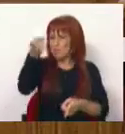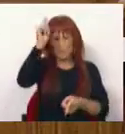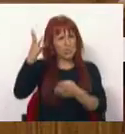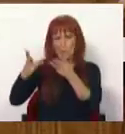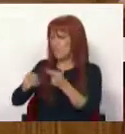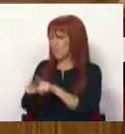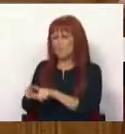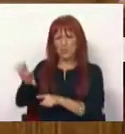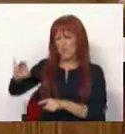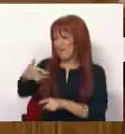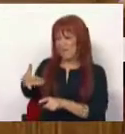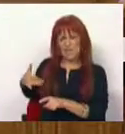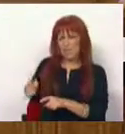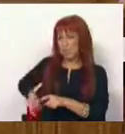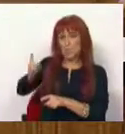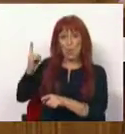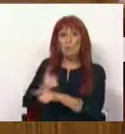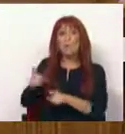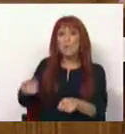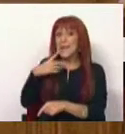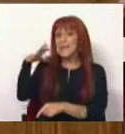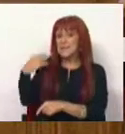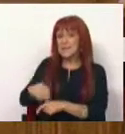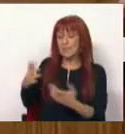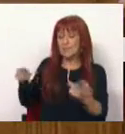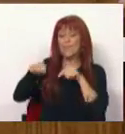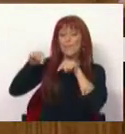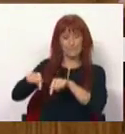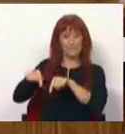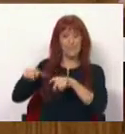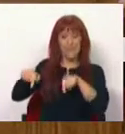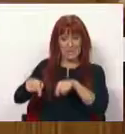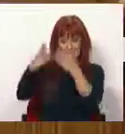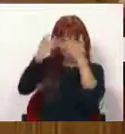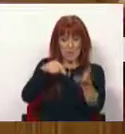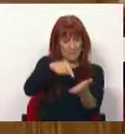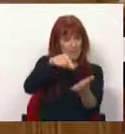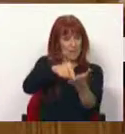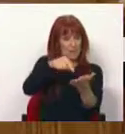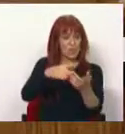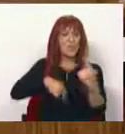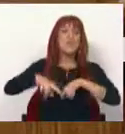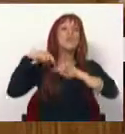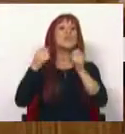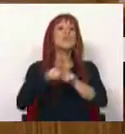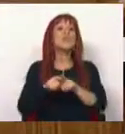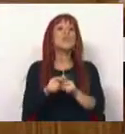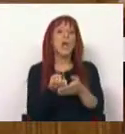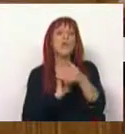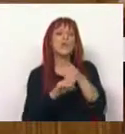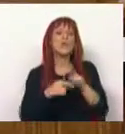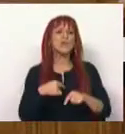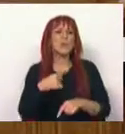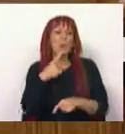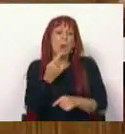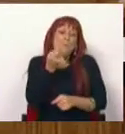os orçamentos do PSD e do CDS por um motivo muito simples. É que, neste orçamento, nós discutimos devoluções, se é